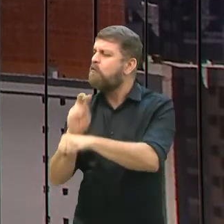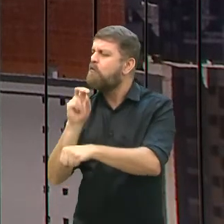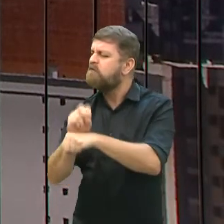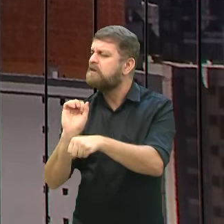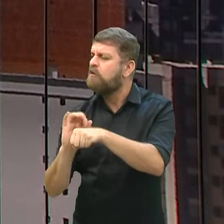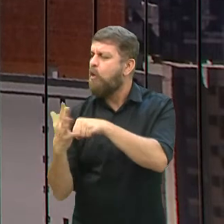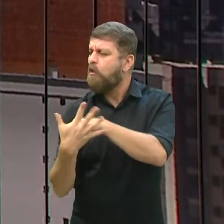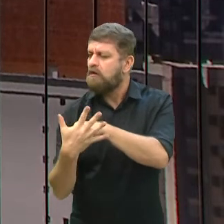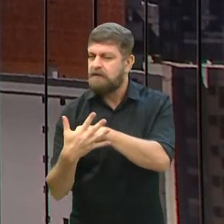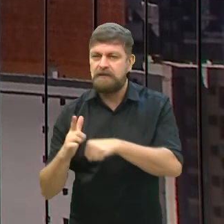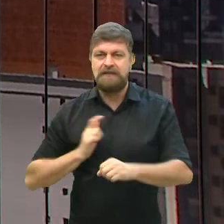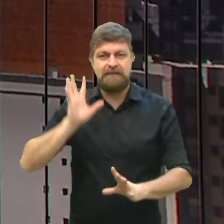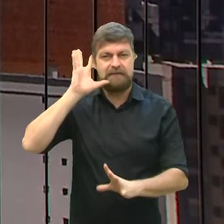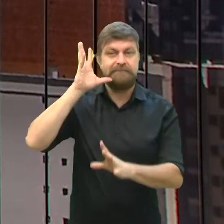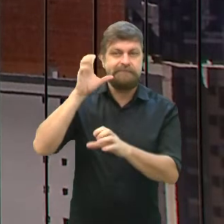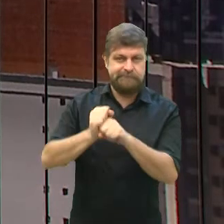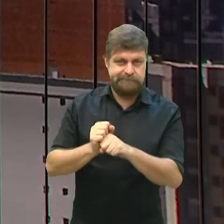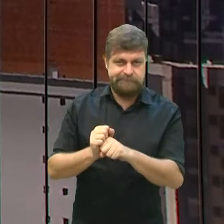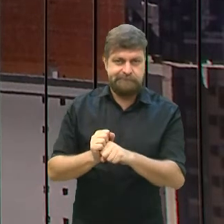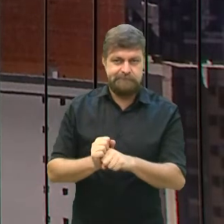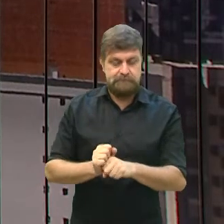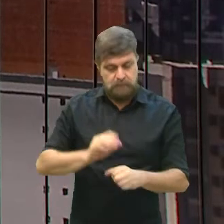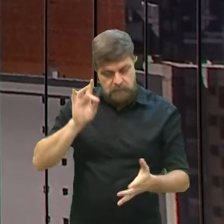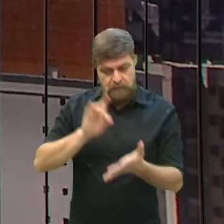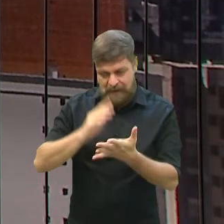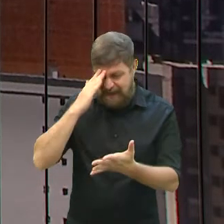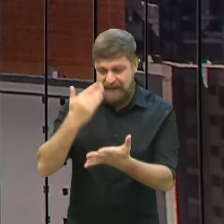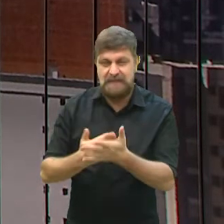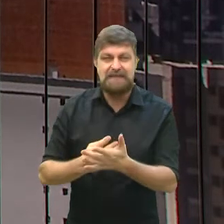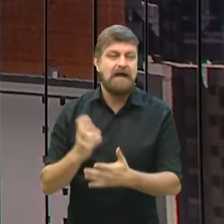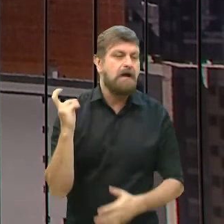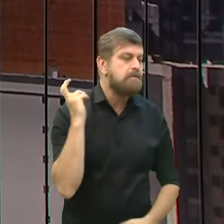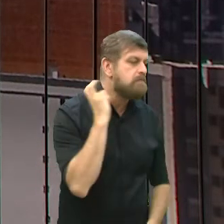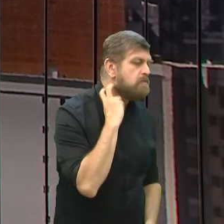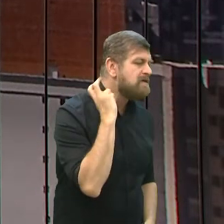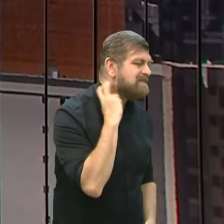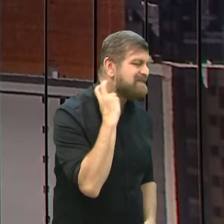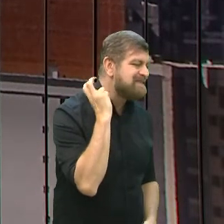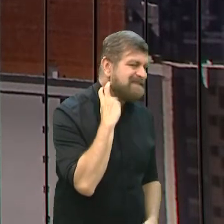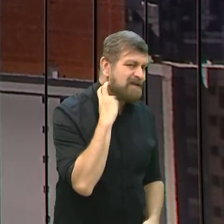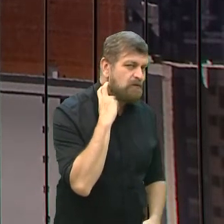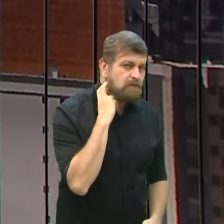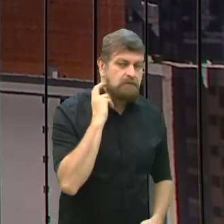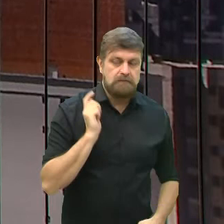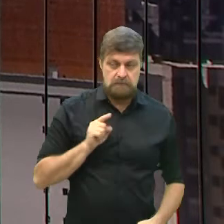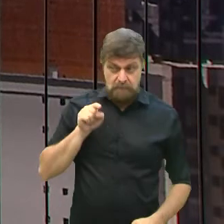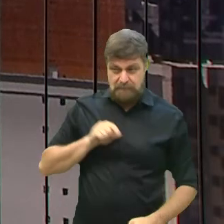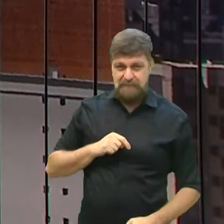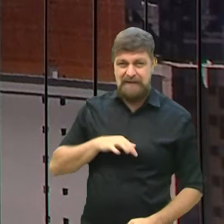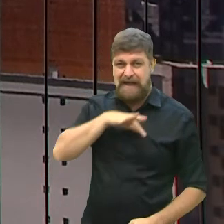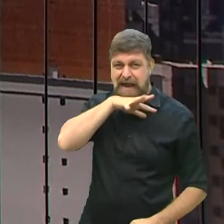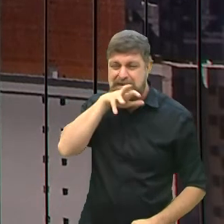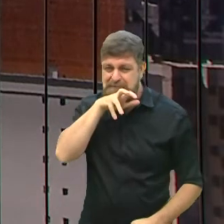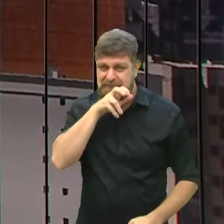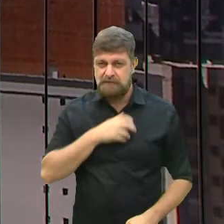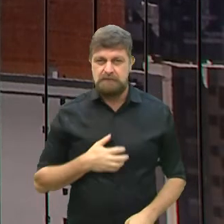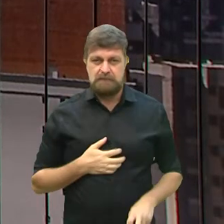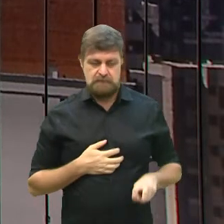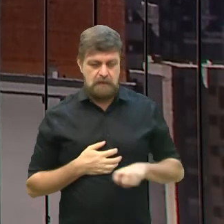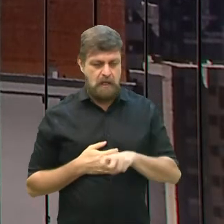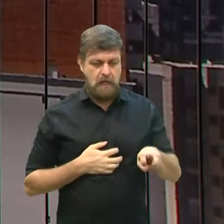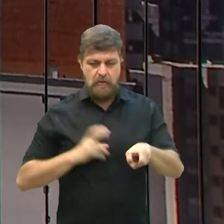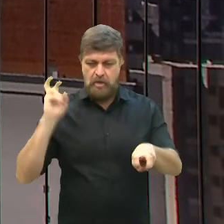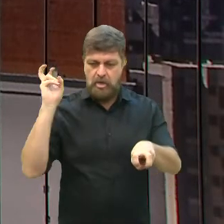à conclusão que realmente a origem mais provável é dos morcegos, e esses morcegos que morderam